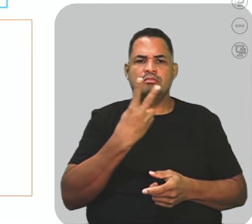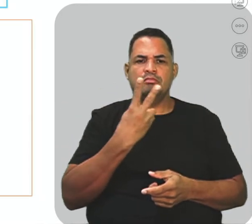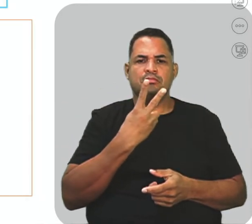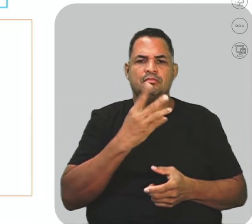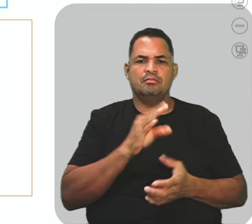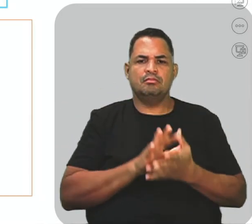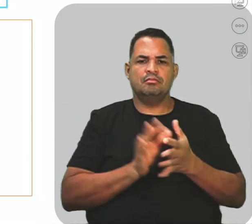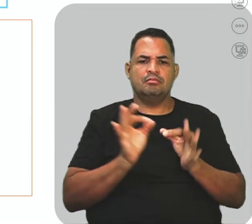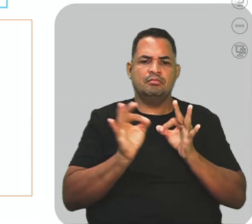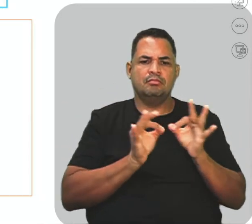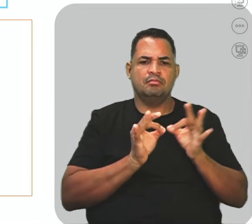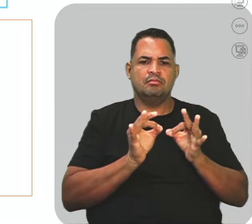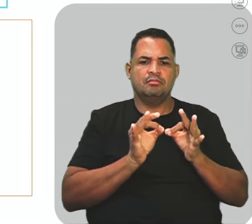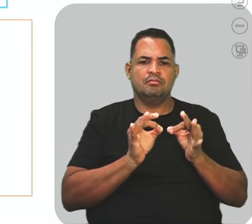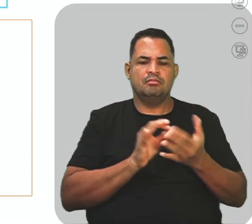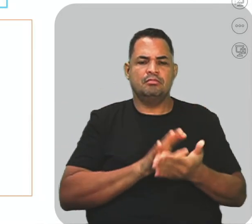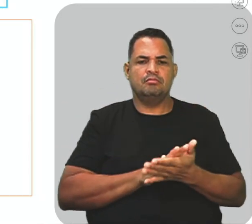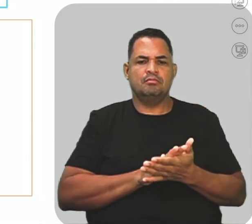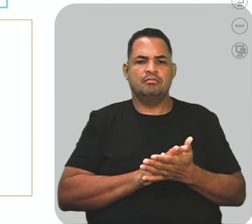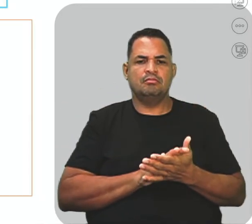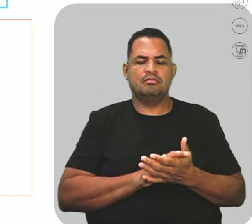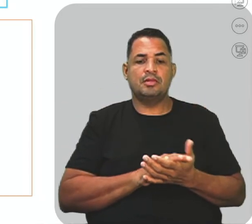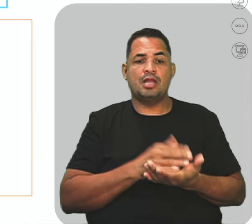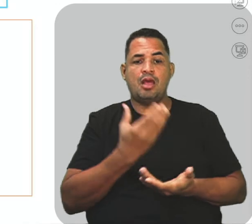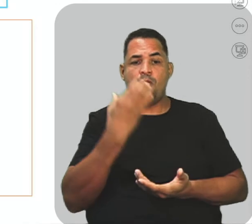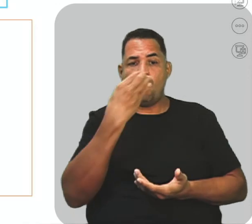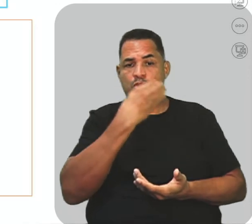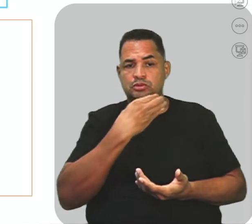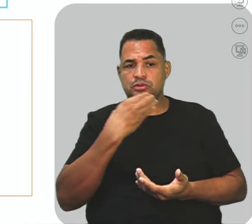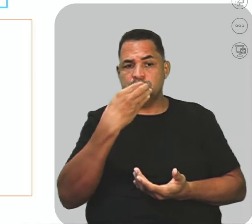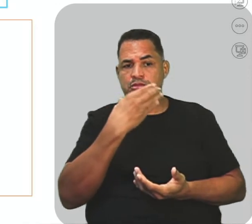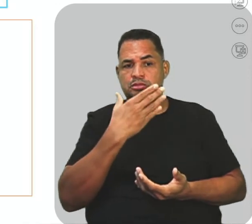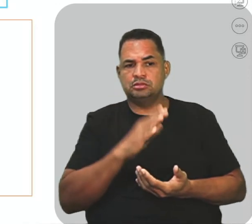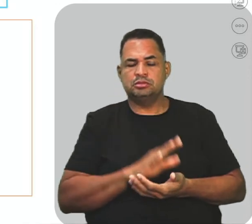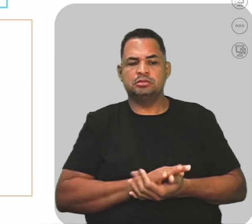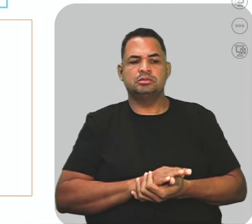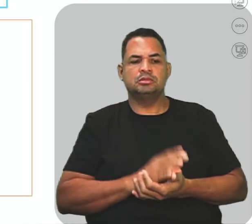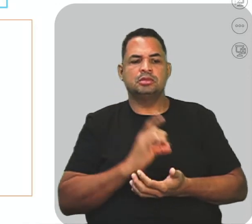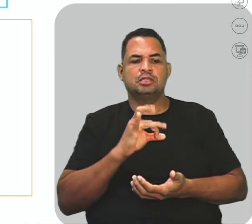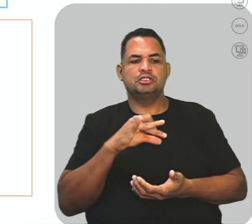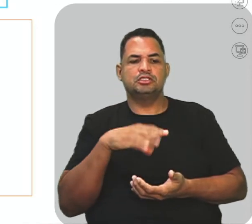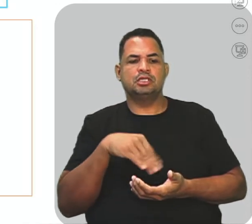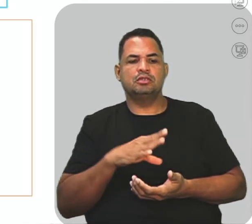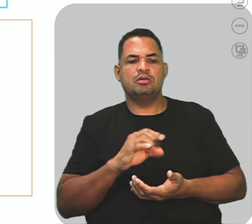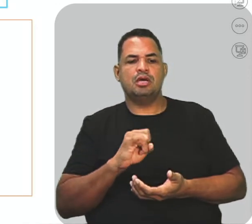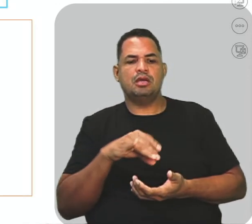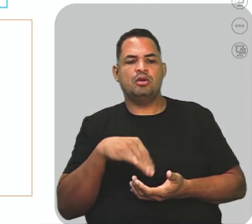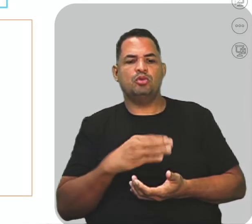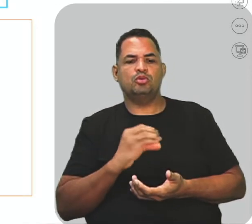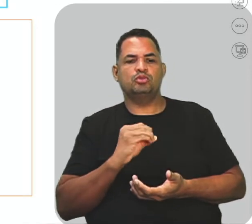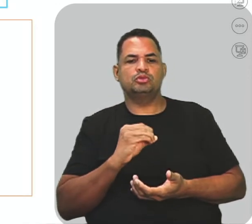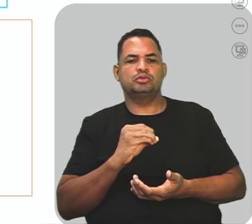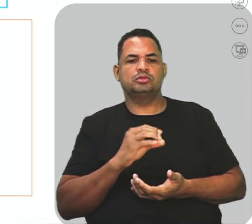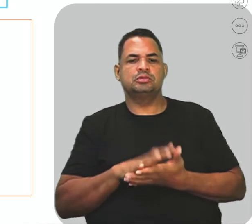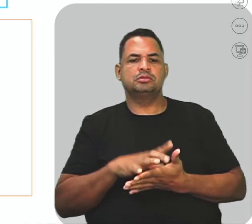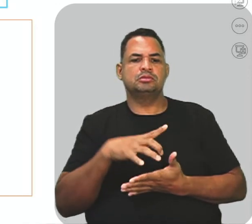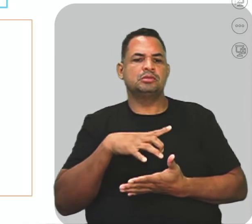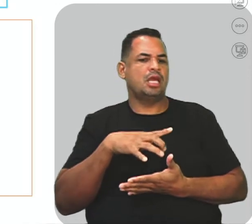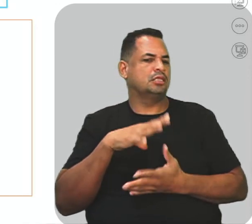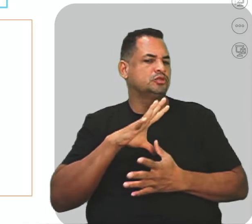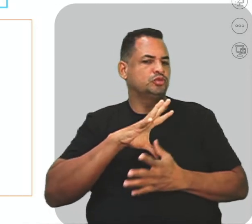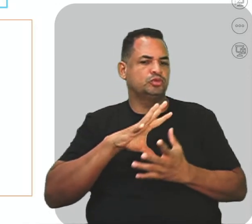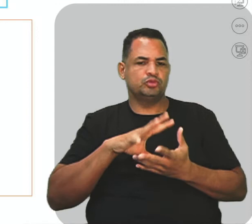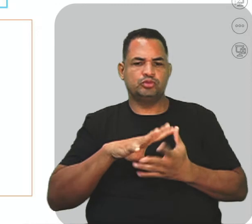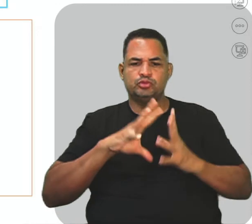bem empregada aqui no gênero música. Vamos lá, de Cristiano Araújo. Tem para todos os